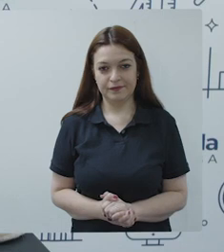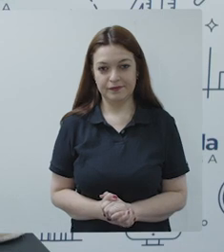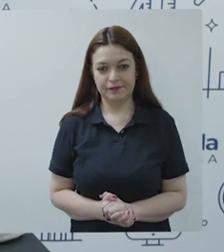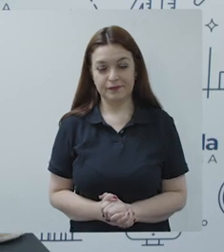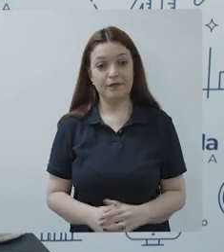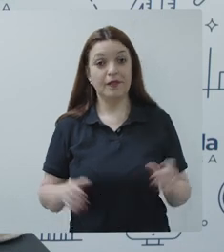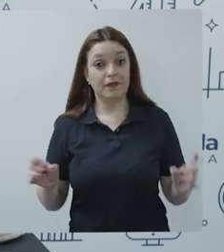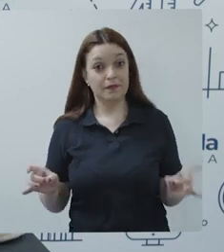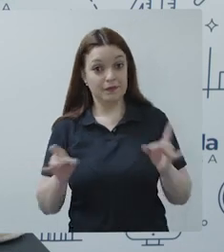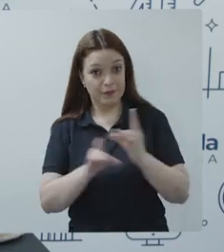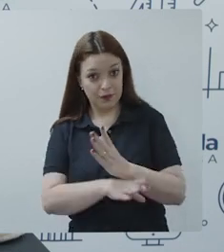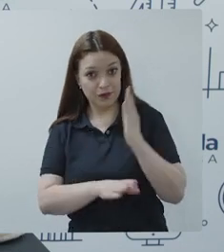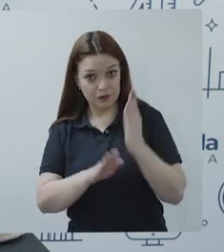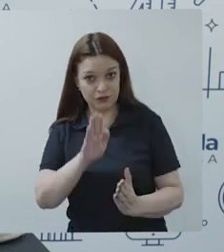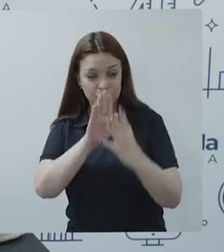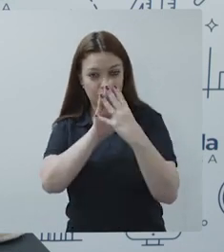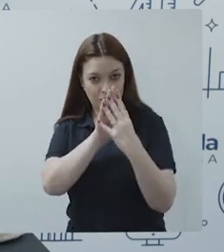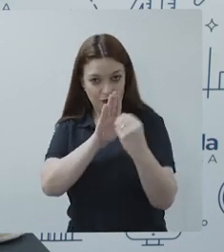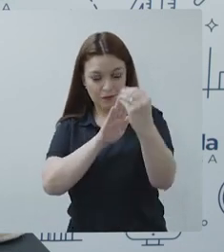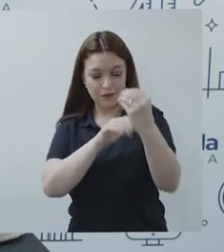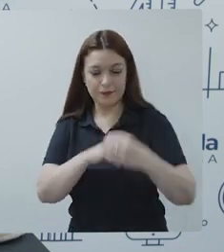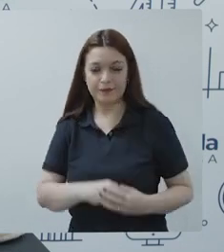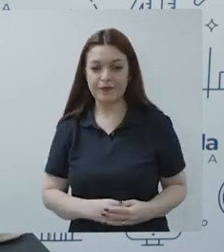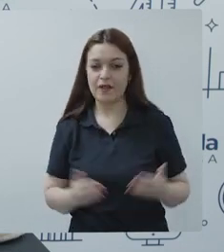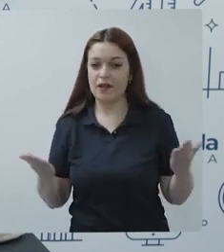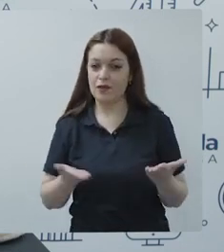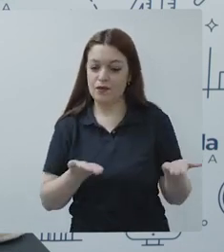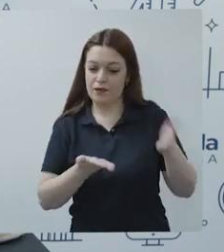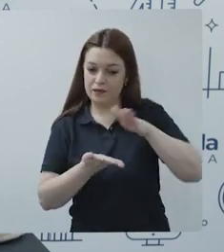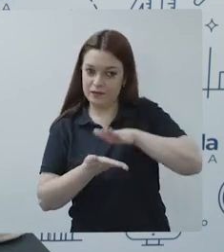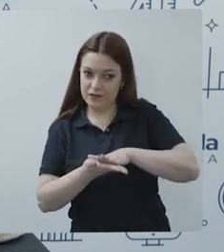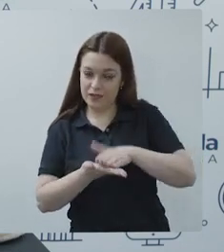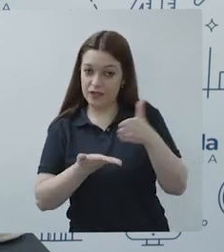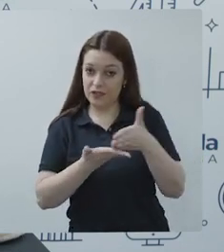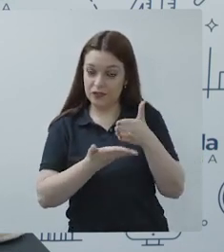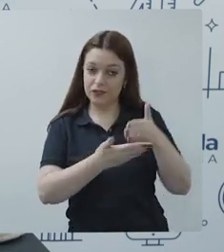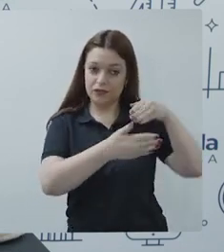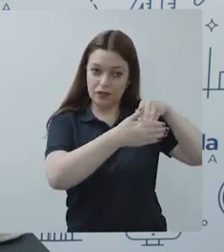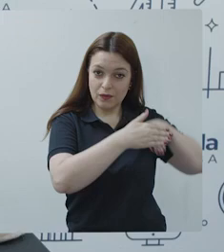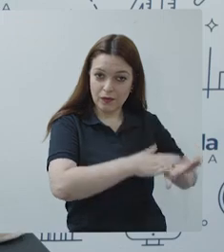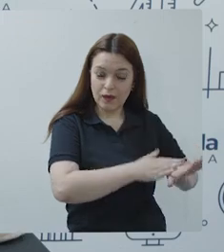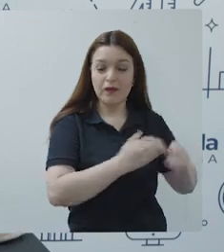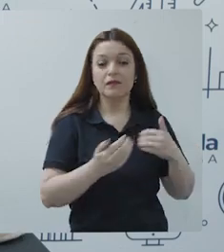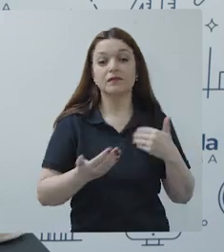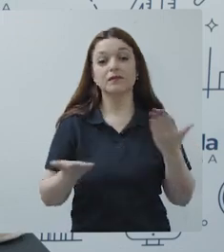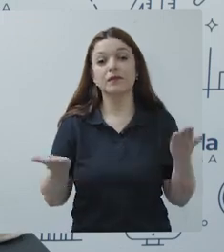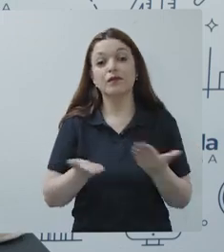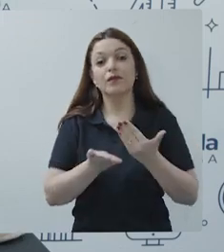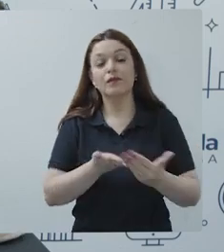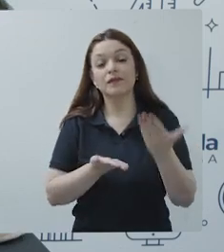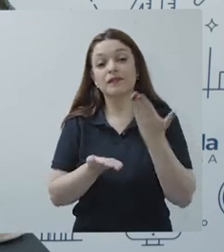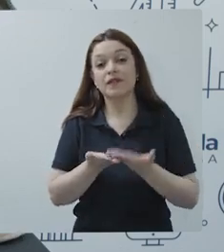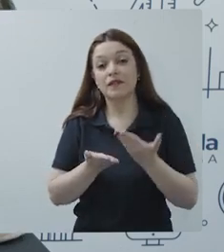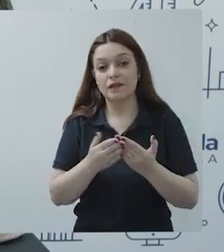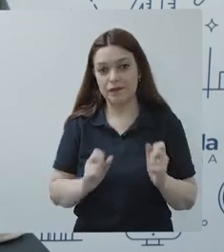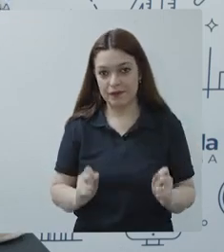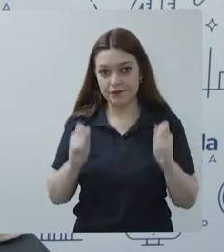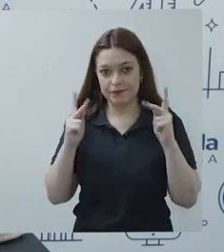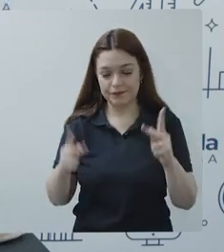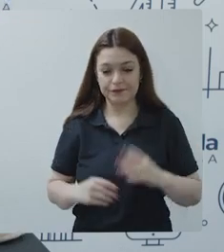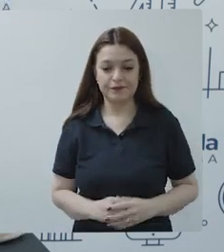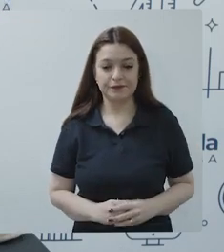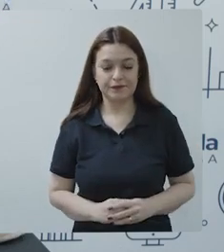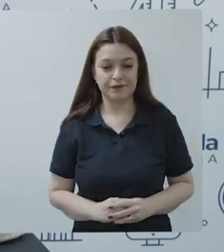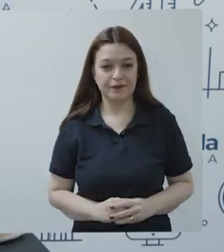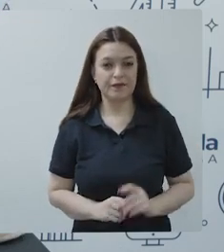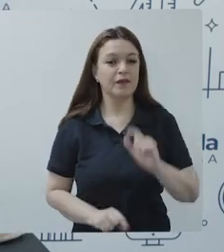Pronto, já fizeram o registro? Então feche o caderno, deixe de ladinho que vamos começar a aula, né, Rafa? Isso mesmo. Vamos lá. E o que